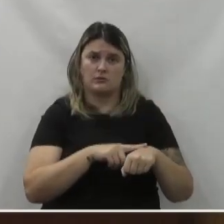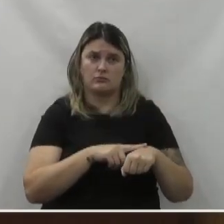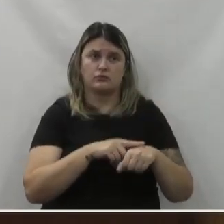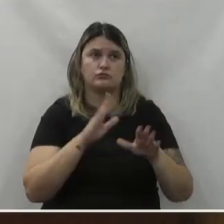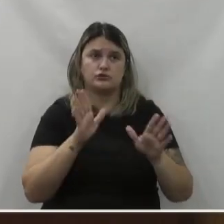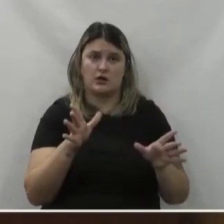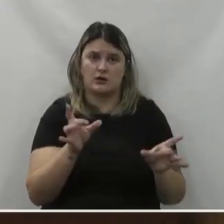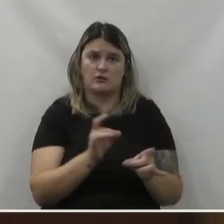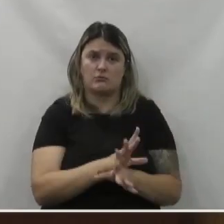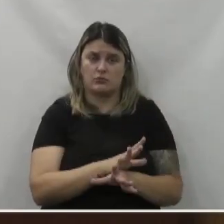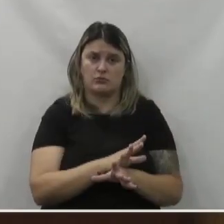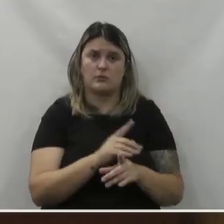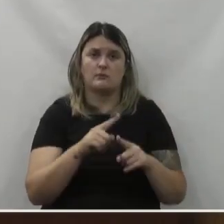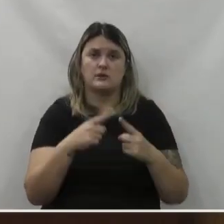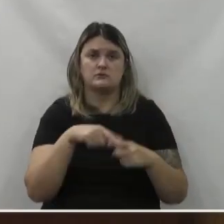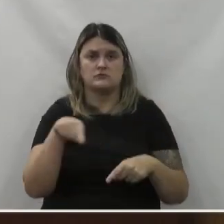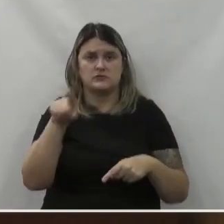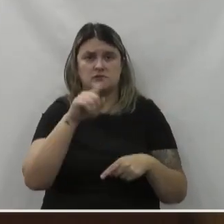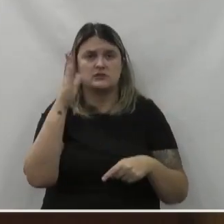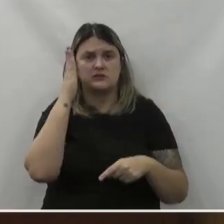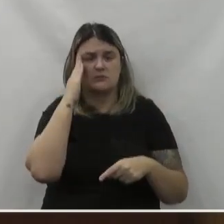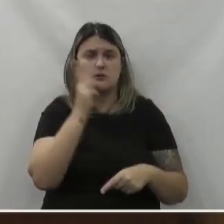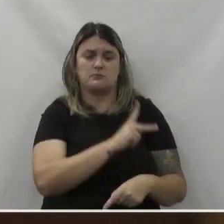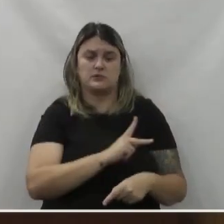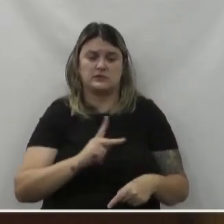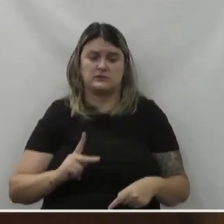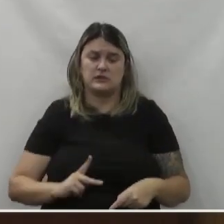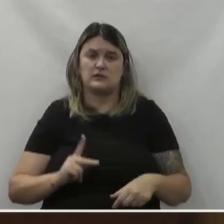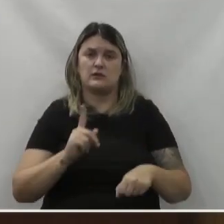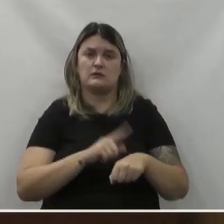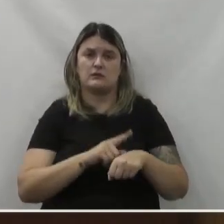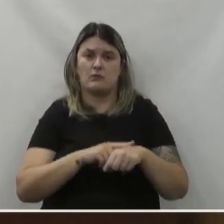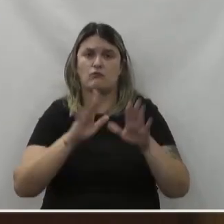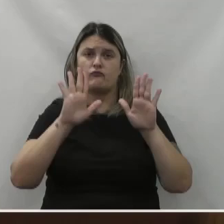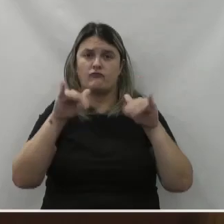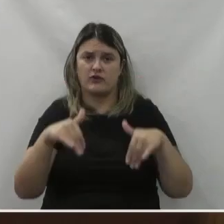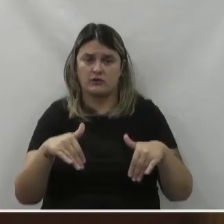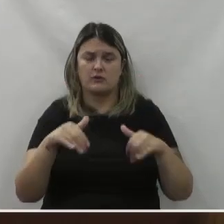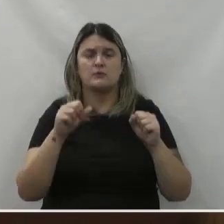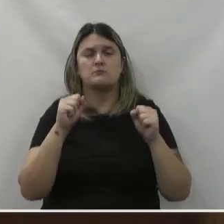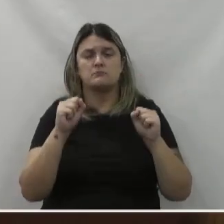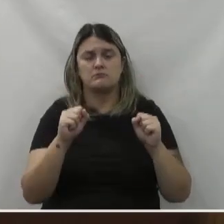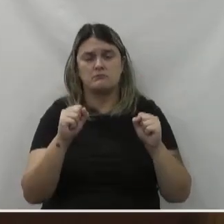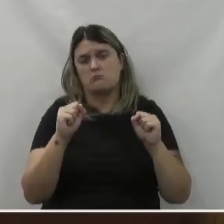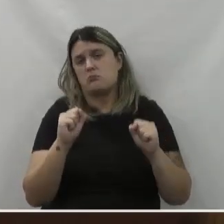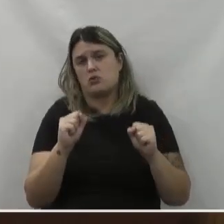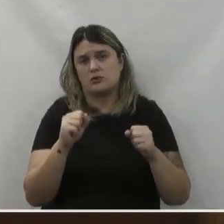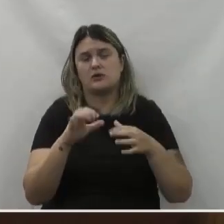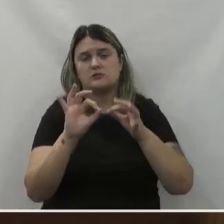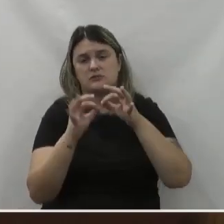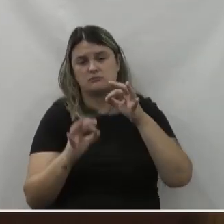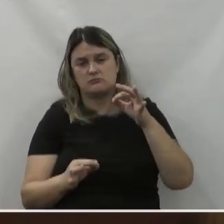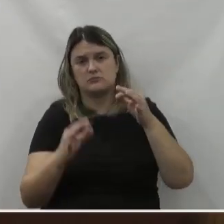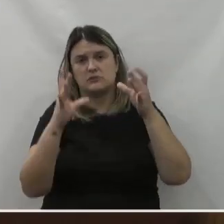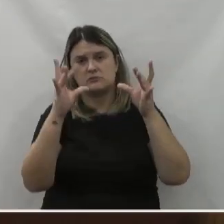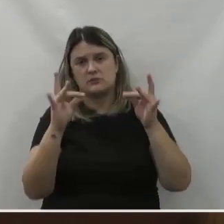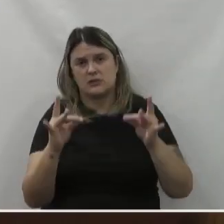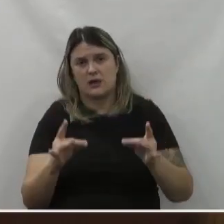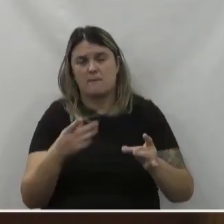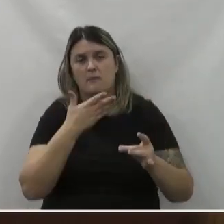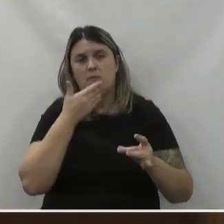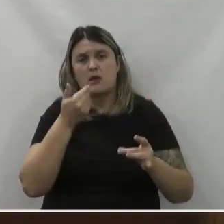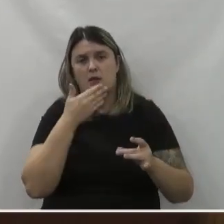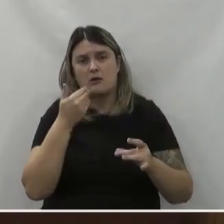já esgotou, mas todos sabem que o presidente, na palavra final, tem que explanar melhor, né, o que foi